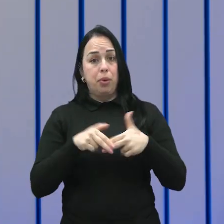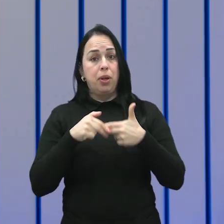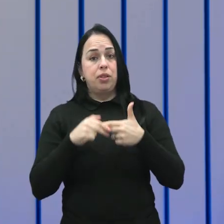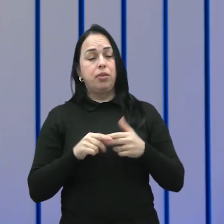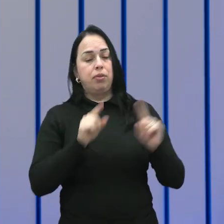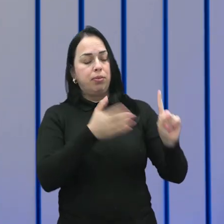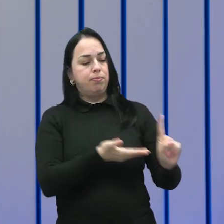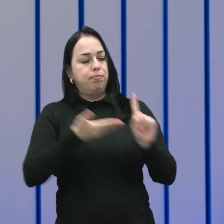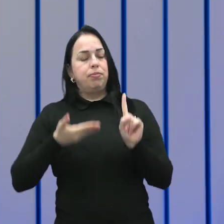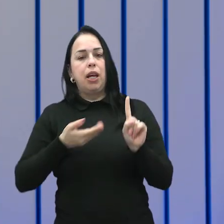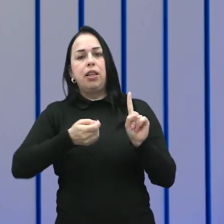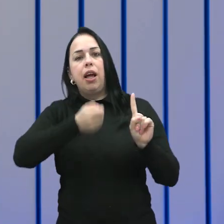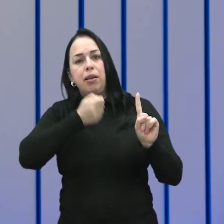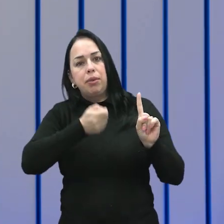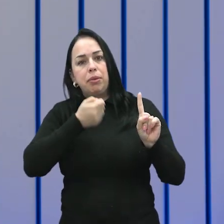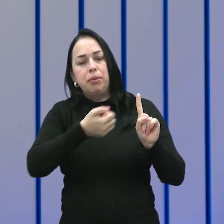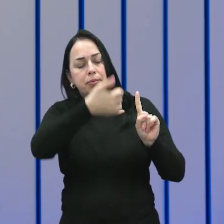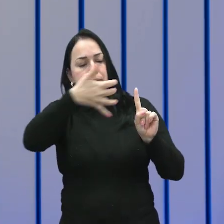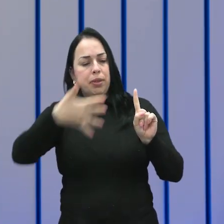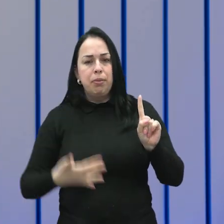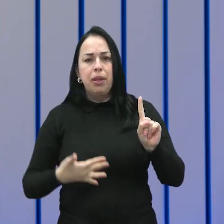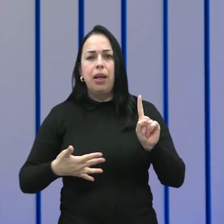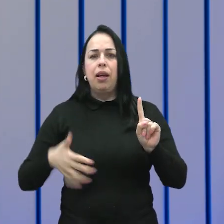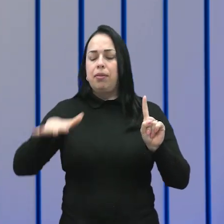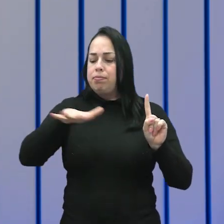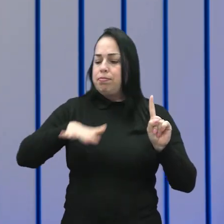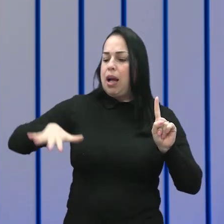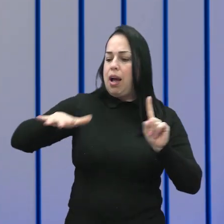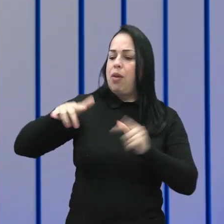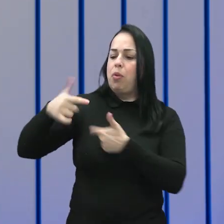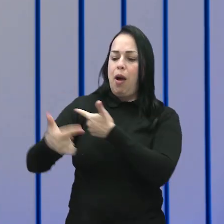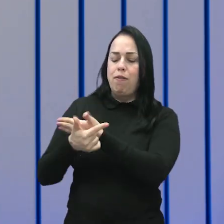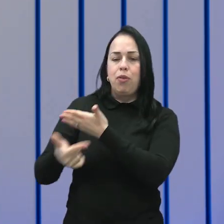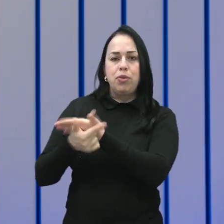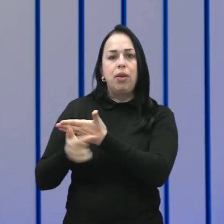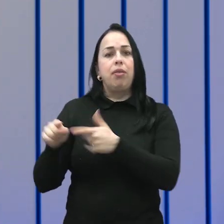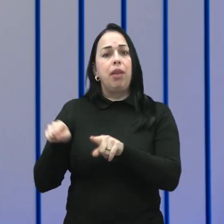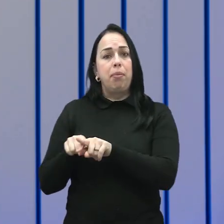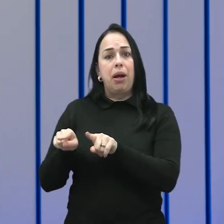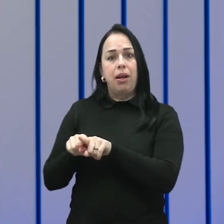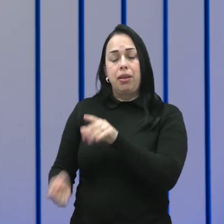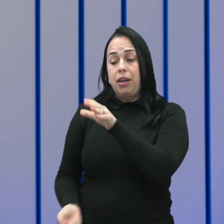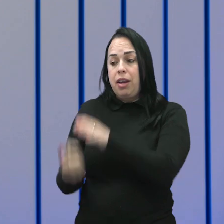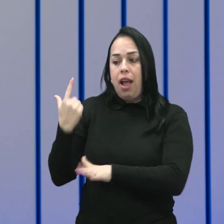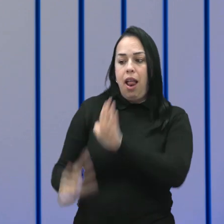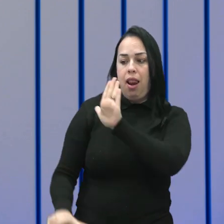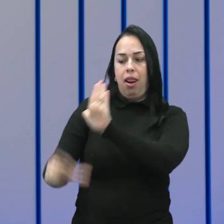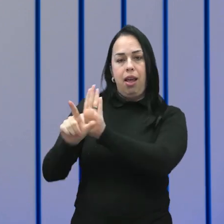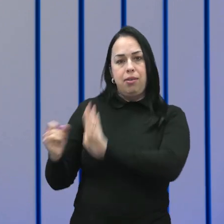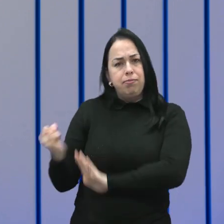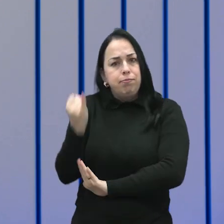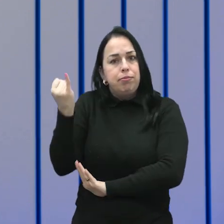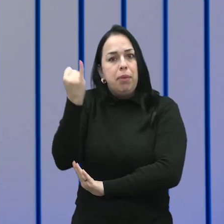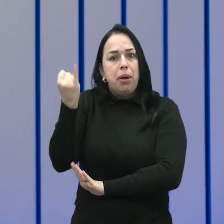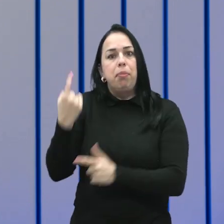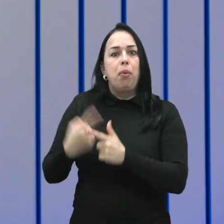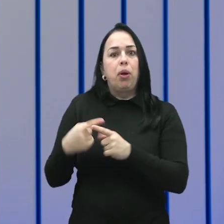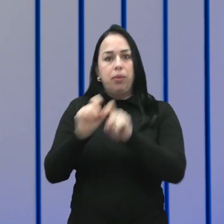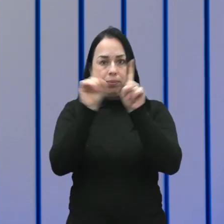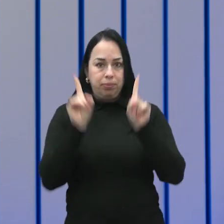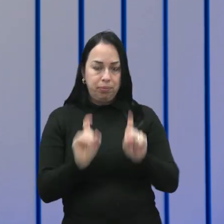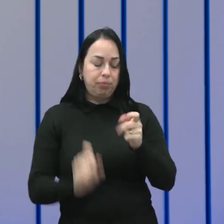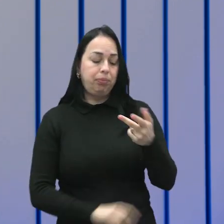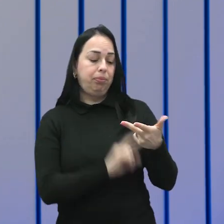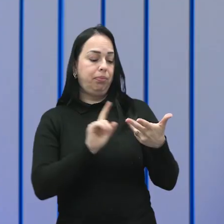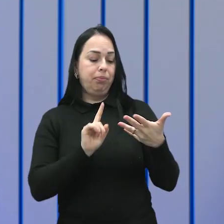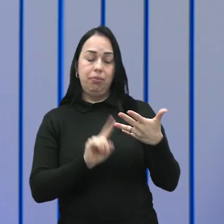No estúdio, nossa entrevista traz a visão jurídica do papel dos parlamentares e a importância deles para a construção de